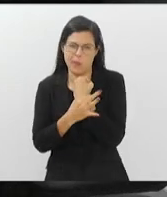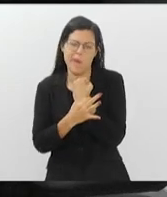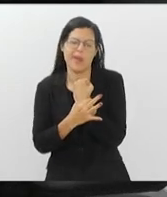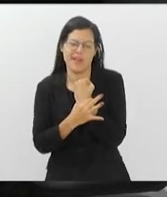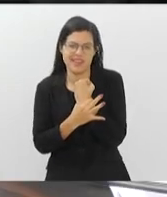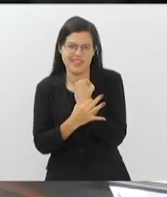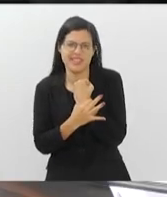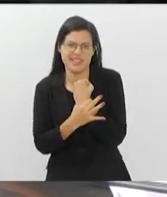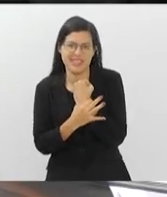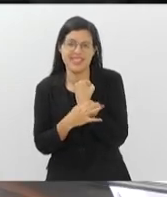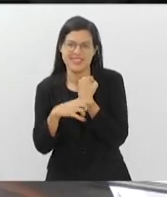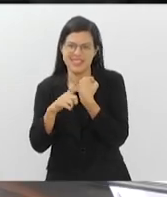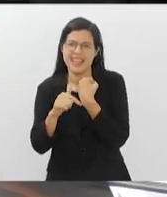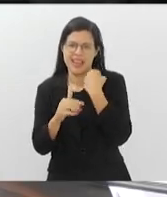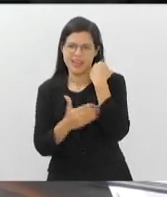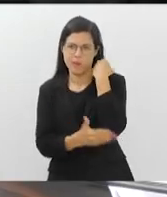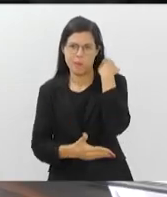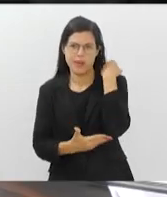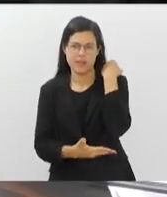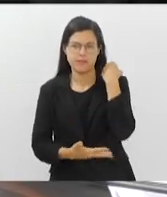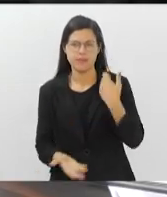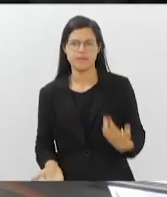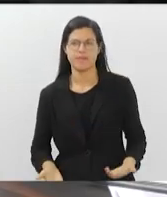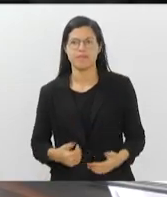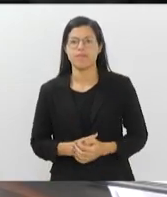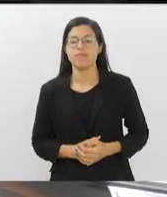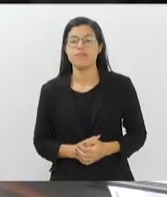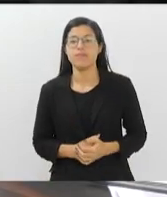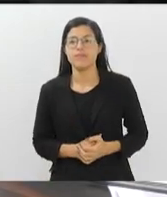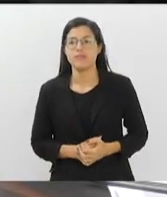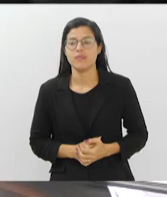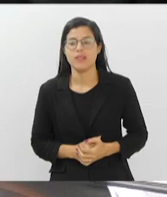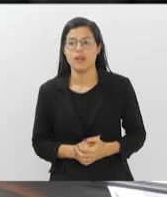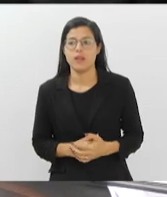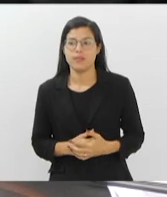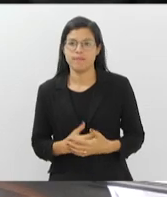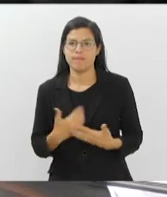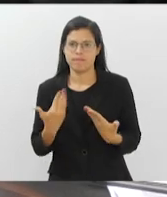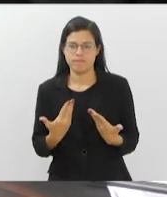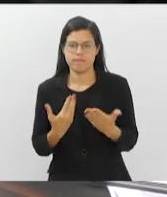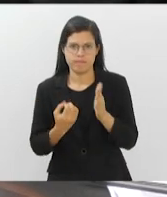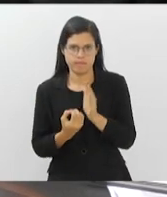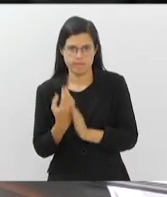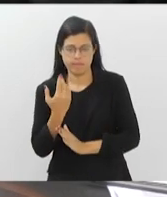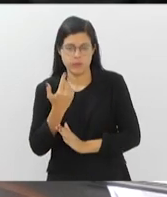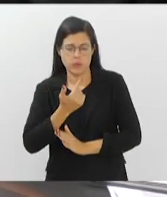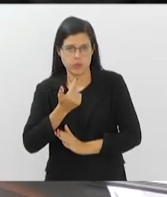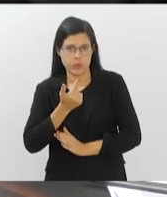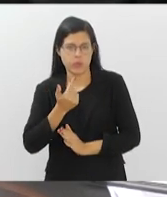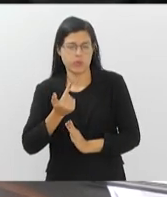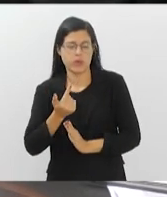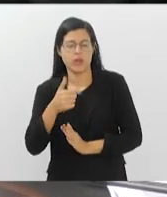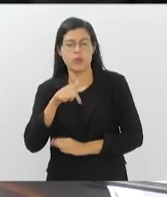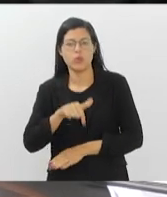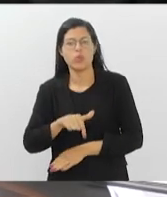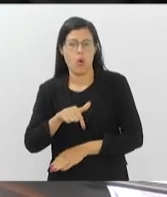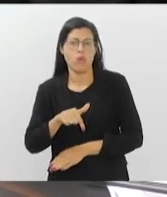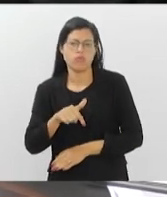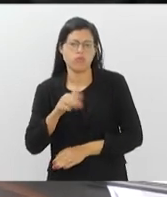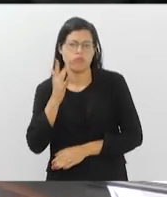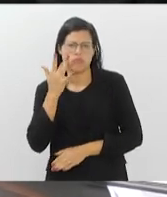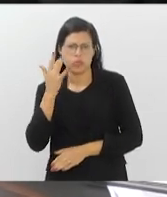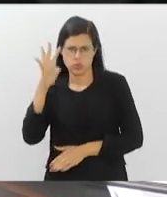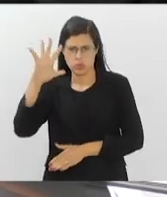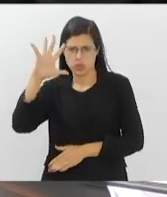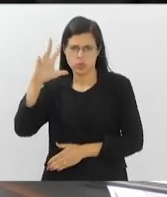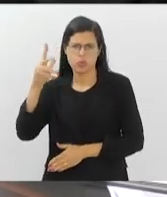Mas então, só para dizer que eu, como coautor, eu me sinto contemplado com essa solução do deputado Rodrigo Amorim. Porque